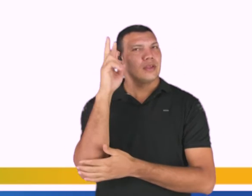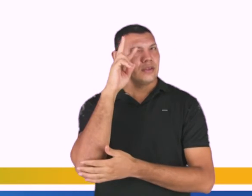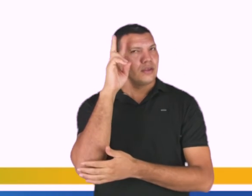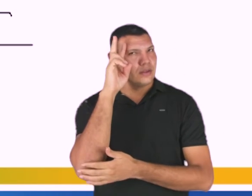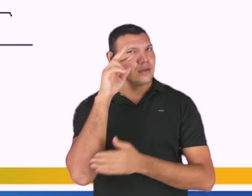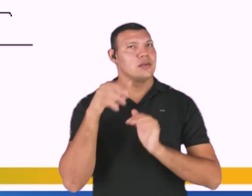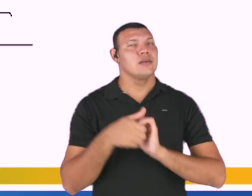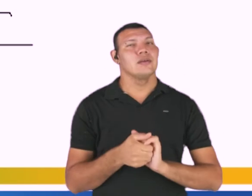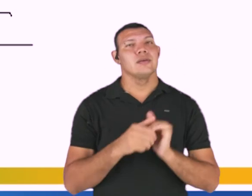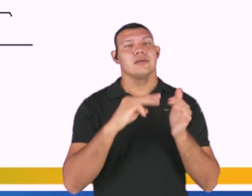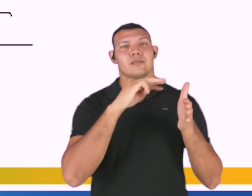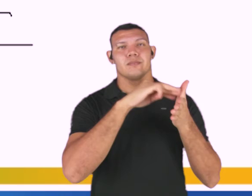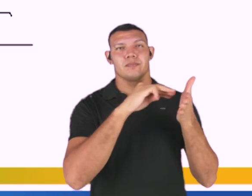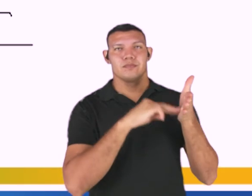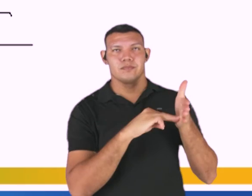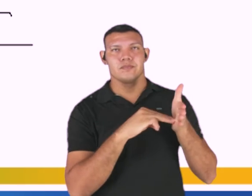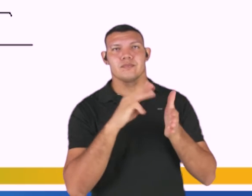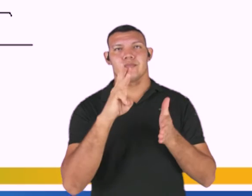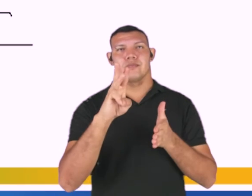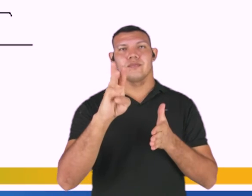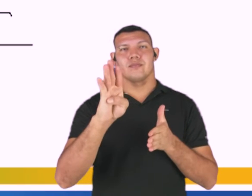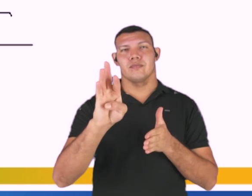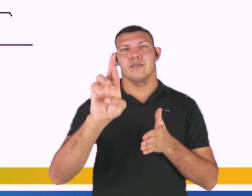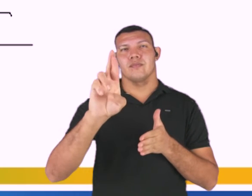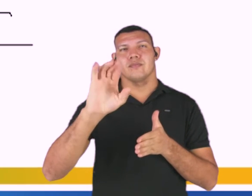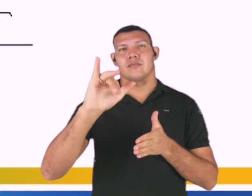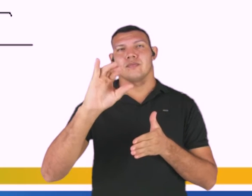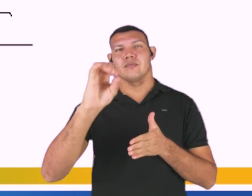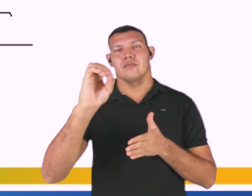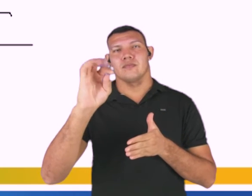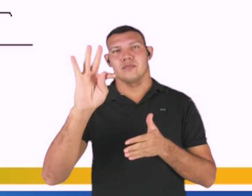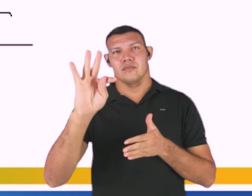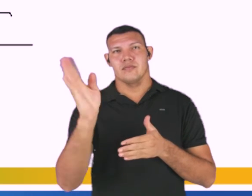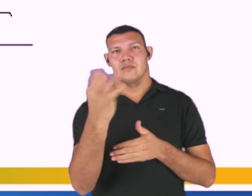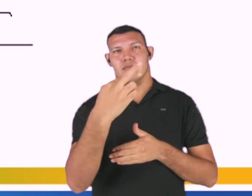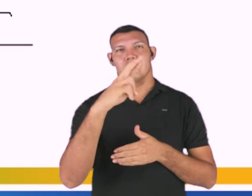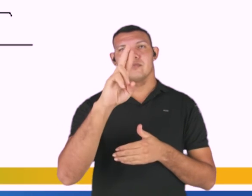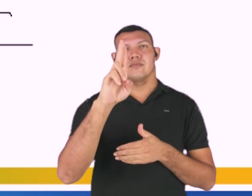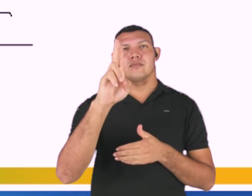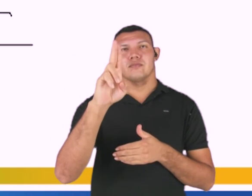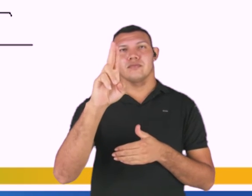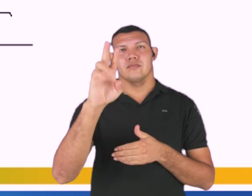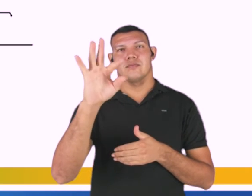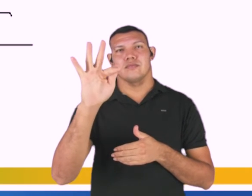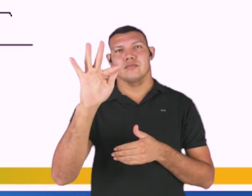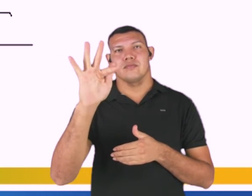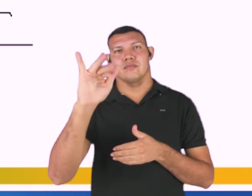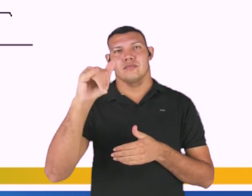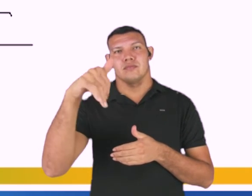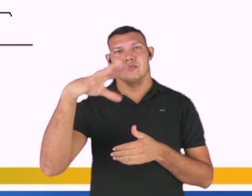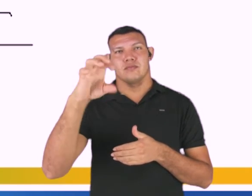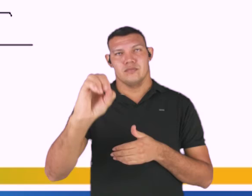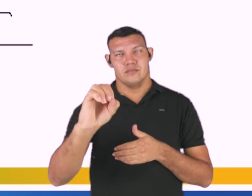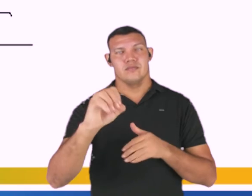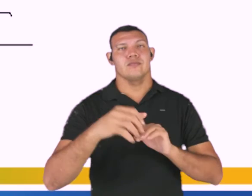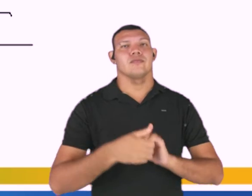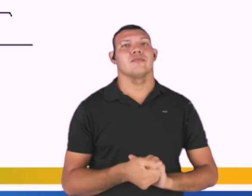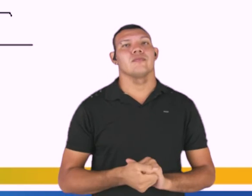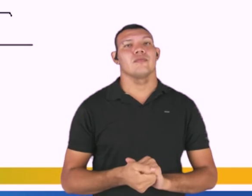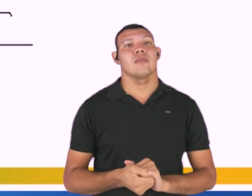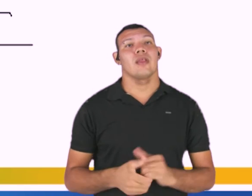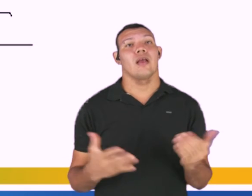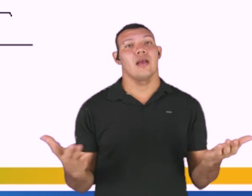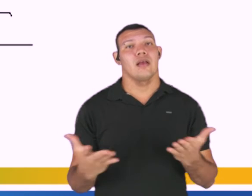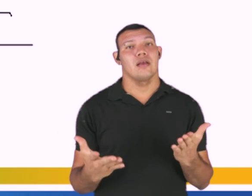Breuer-Ruffini. E aí nós vamos ter que encontrar os coeficientes do quociente Q de x e